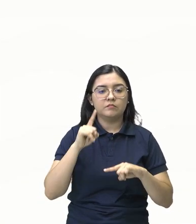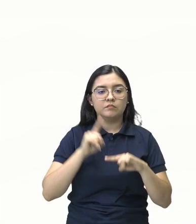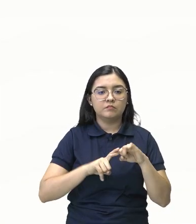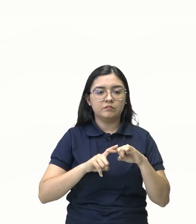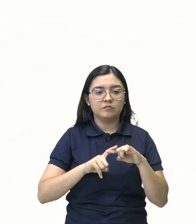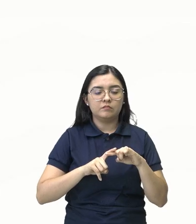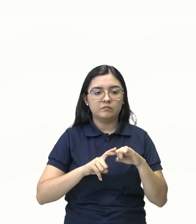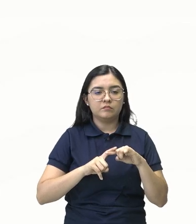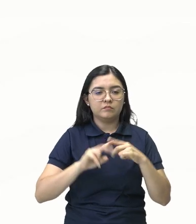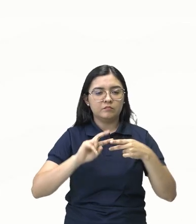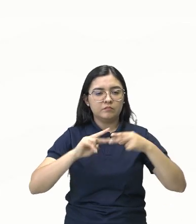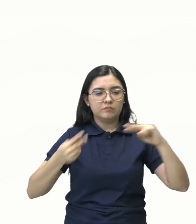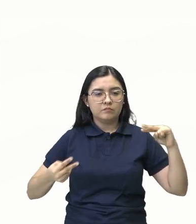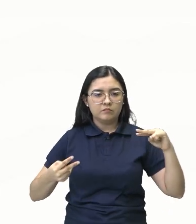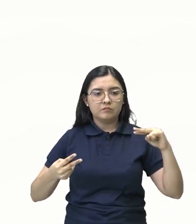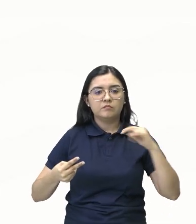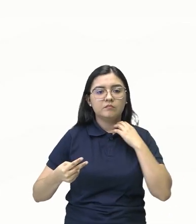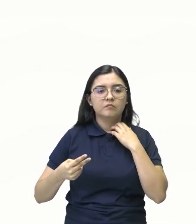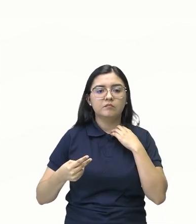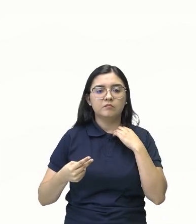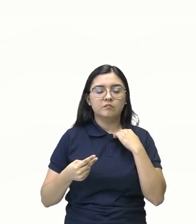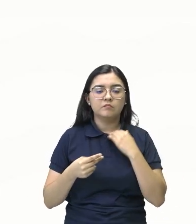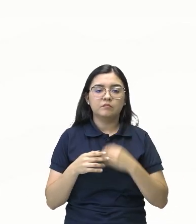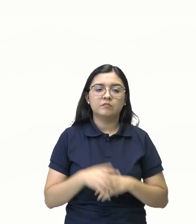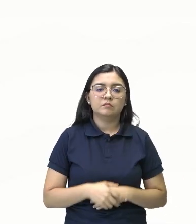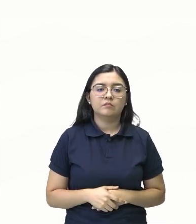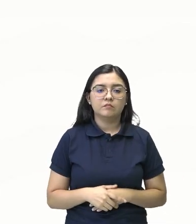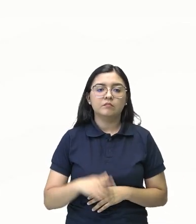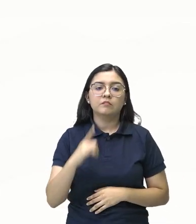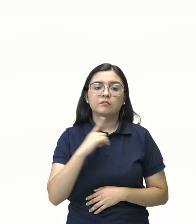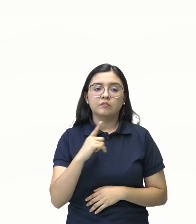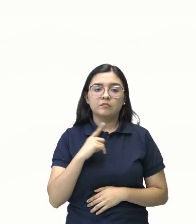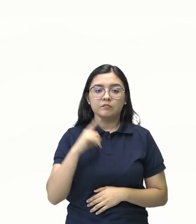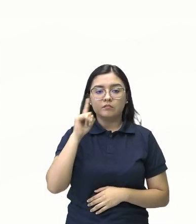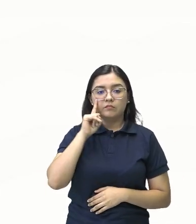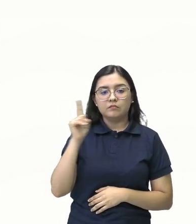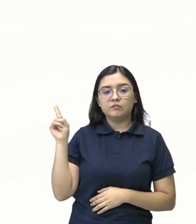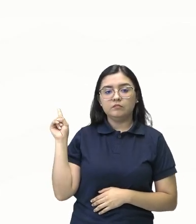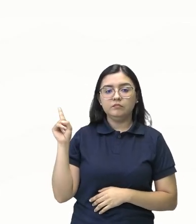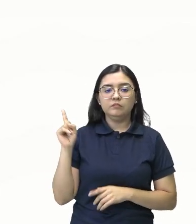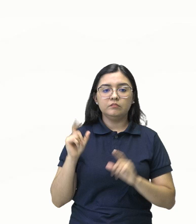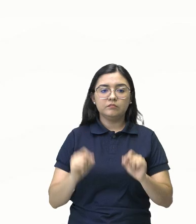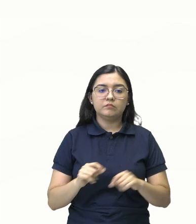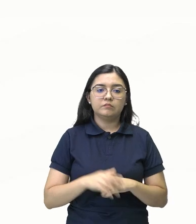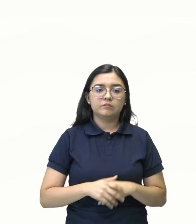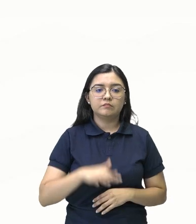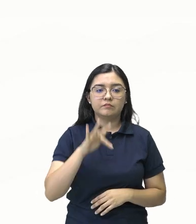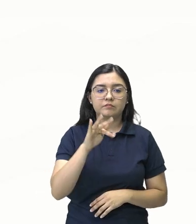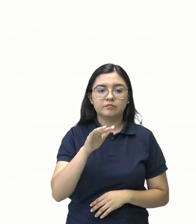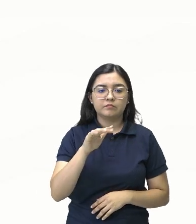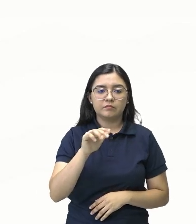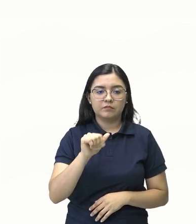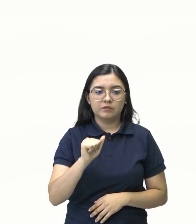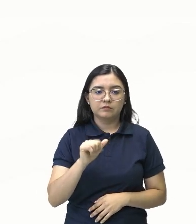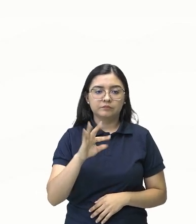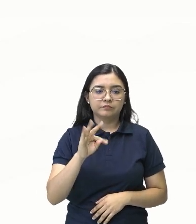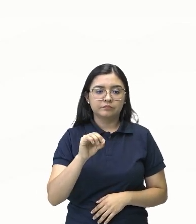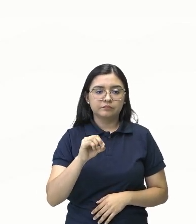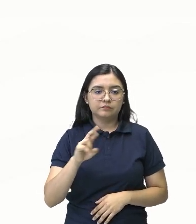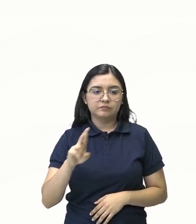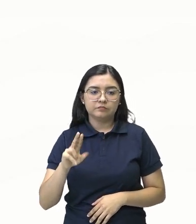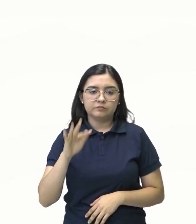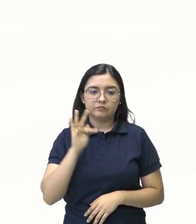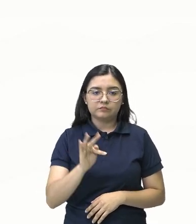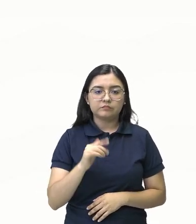né, um plasmídio, que vai conter um fragmento chamado de fator F. A